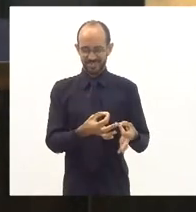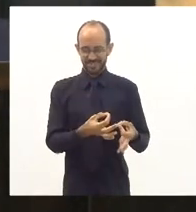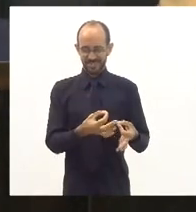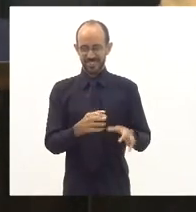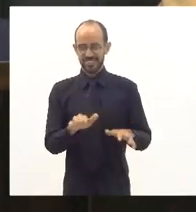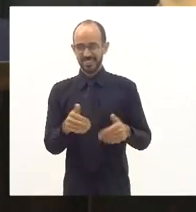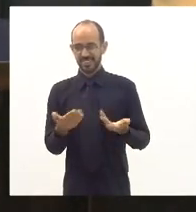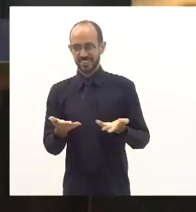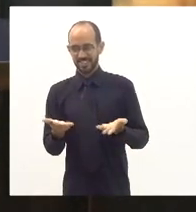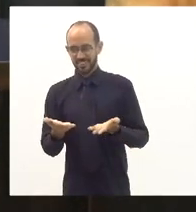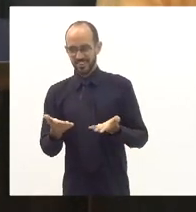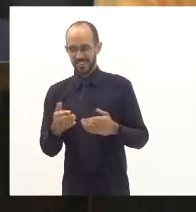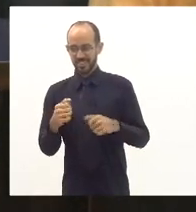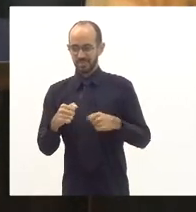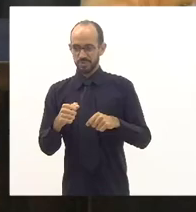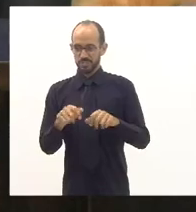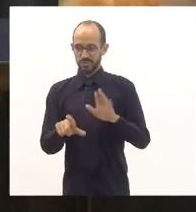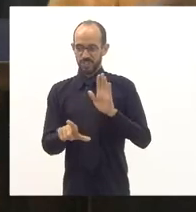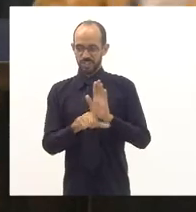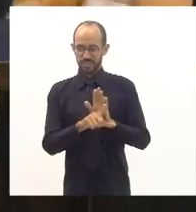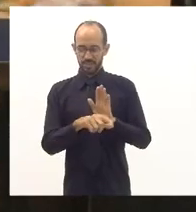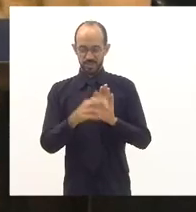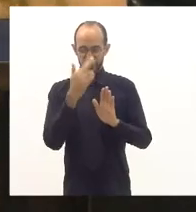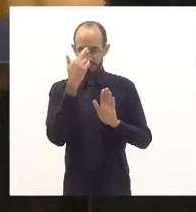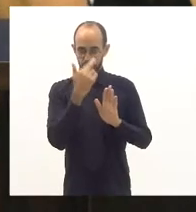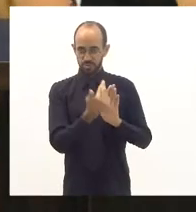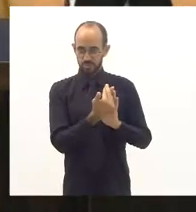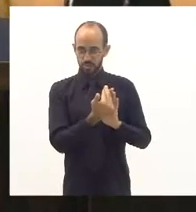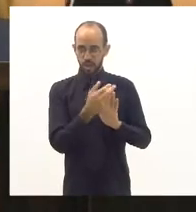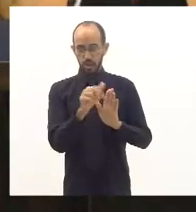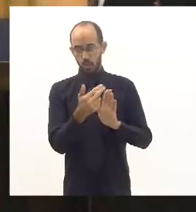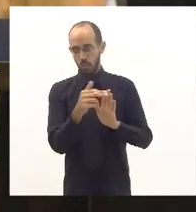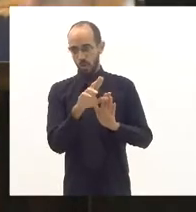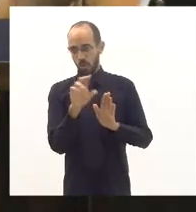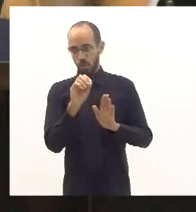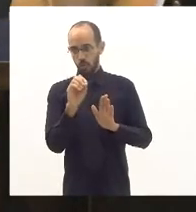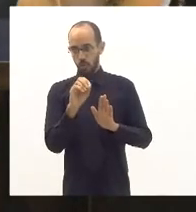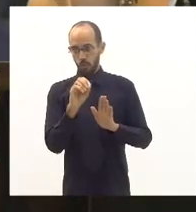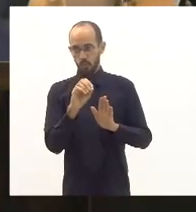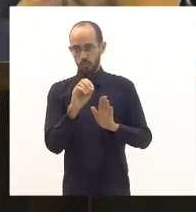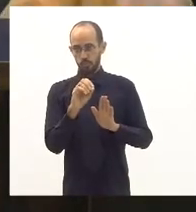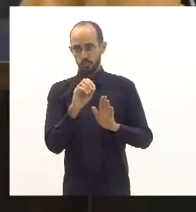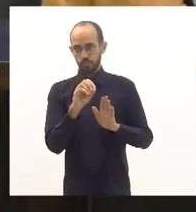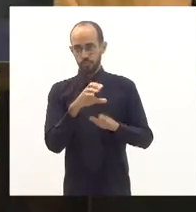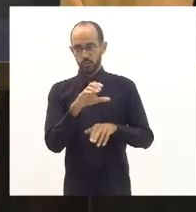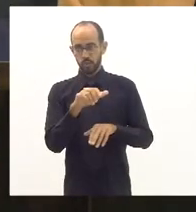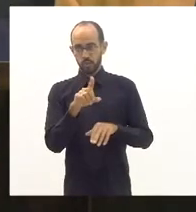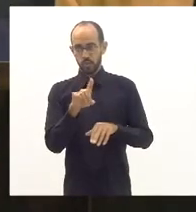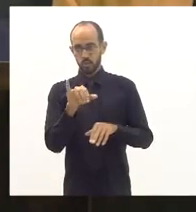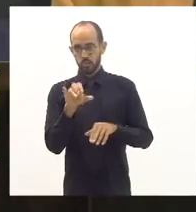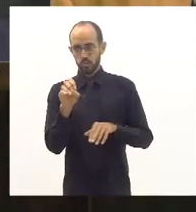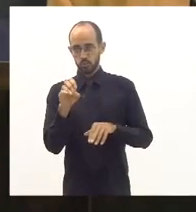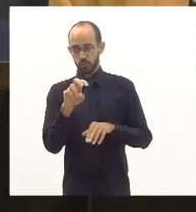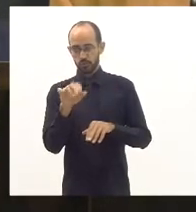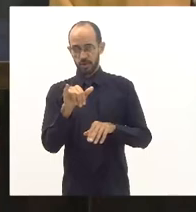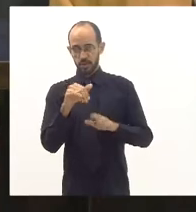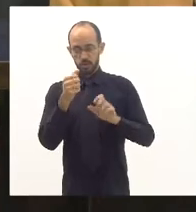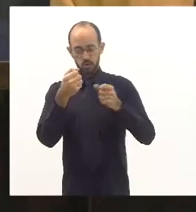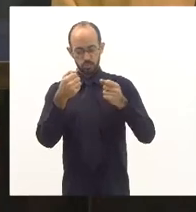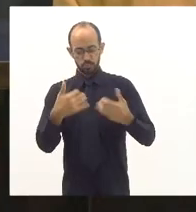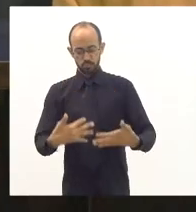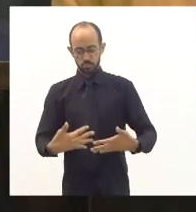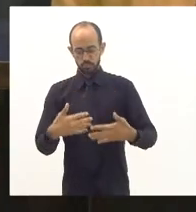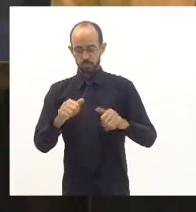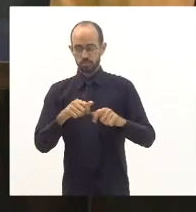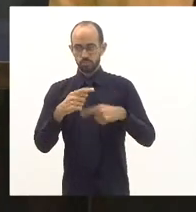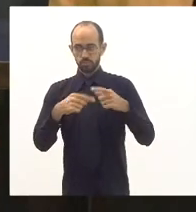que ver as leis que estão sendo cumpridas, que não estão sendo cumpridas. O Cláudio vai apenas enumerá-las. E vou